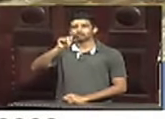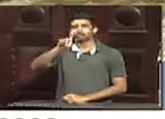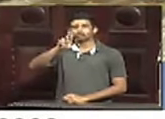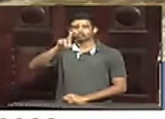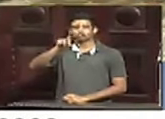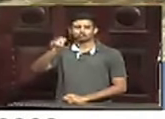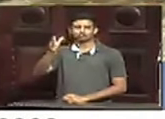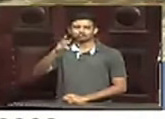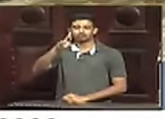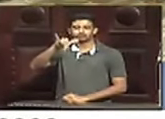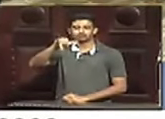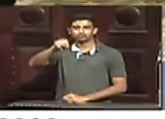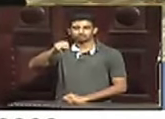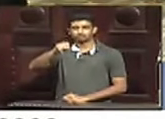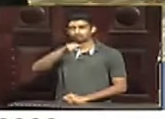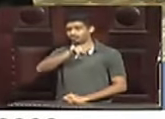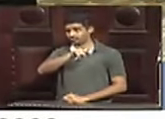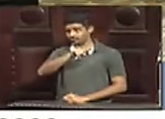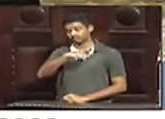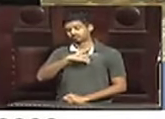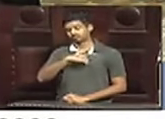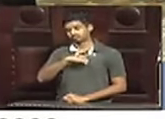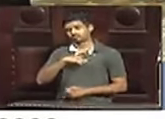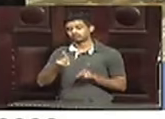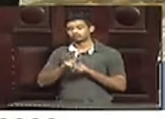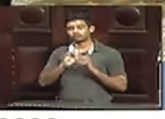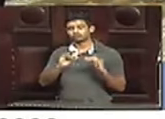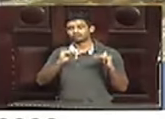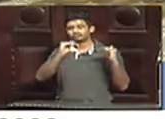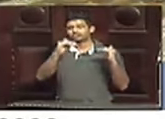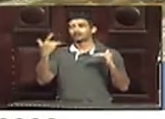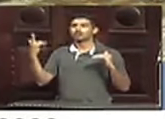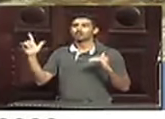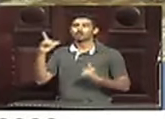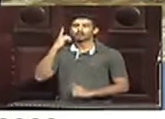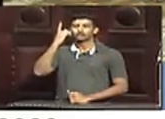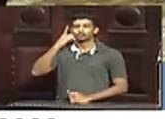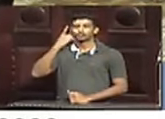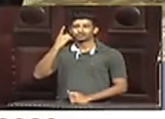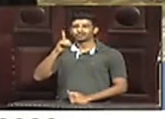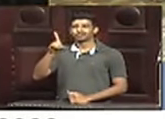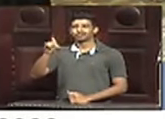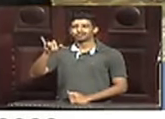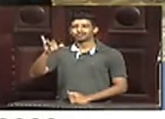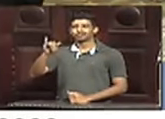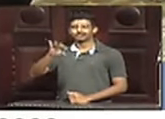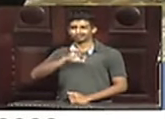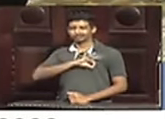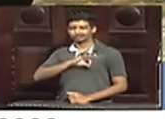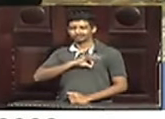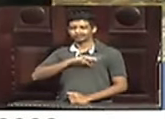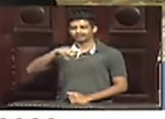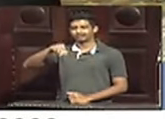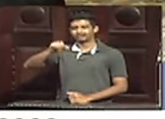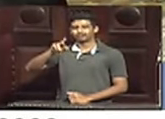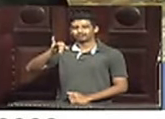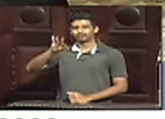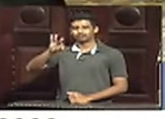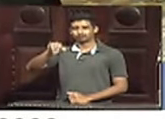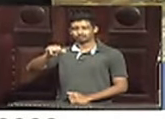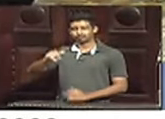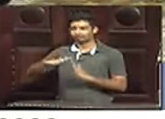Ramos, policial militar, a deputada delegada Marta Rocha, também peço a